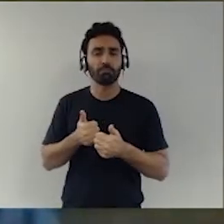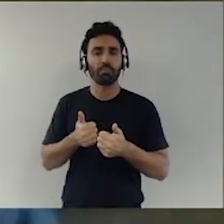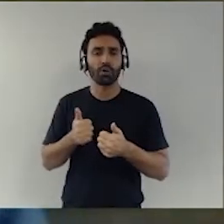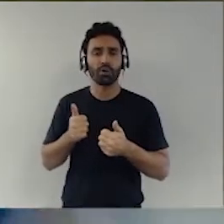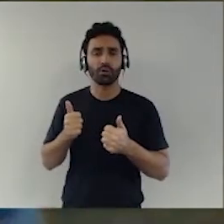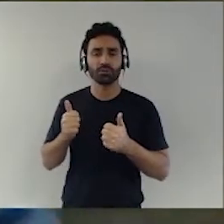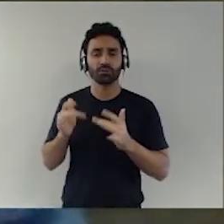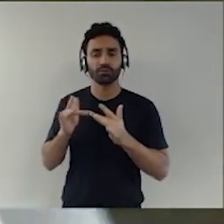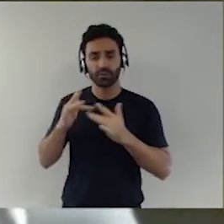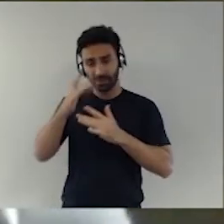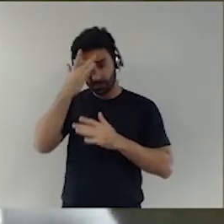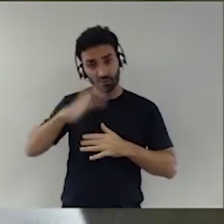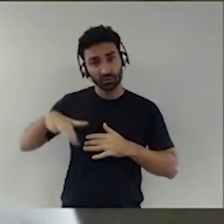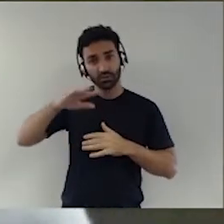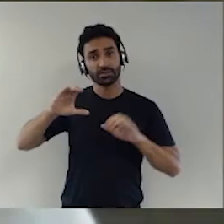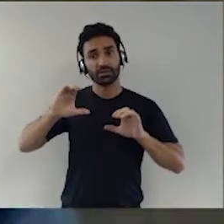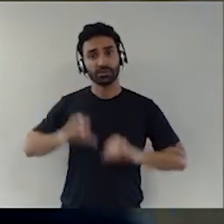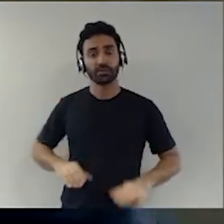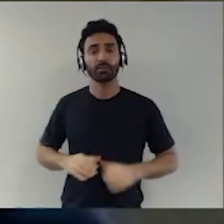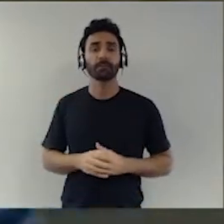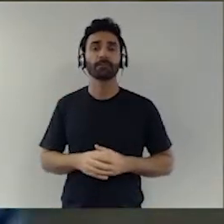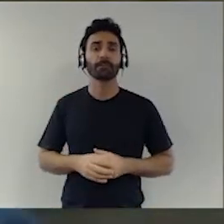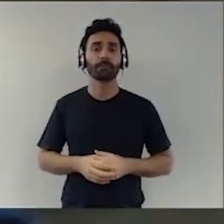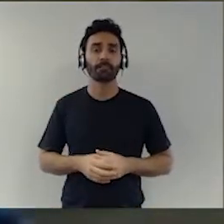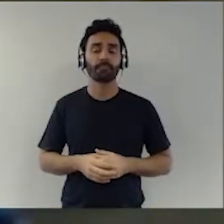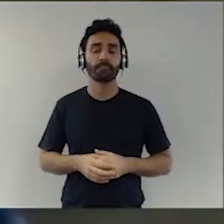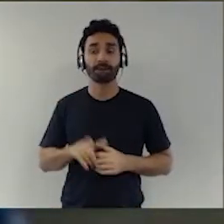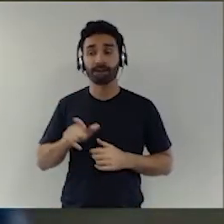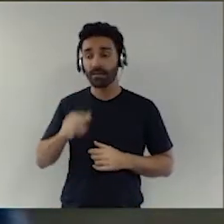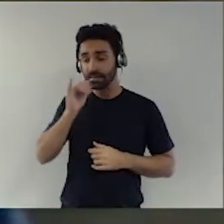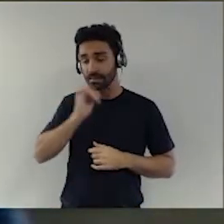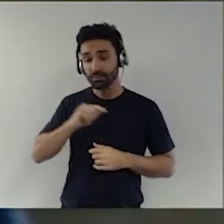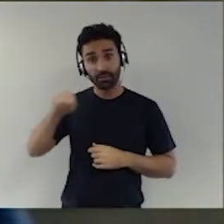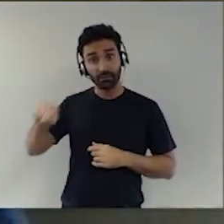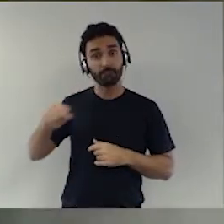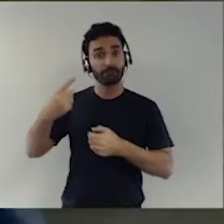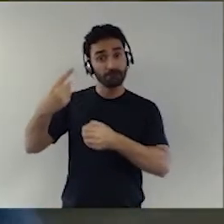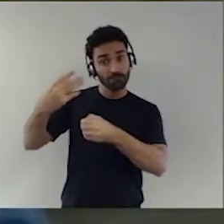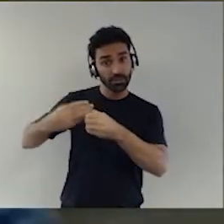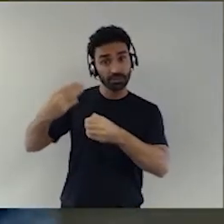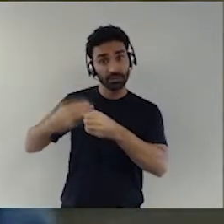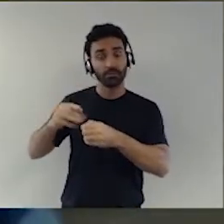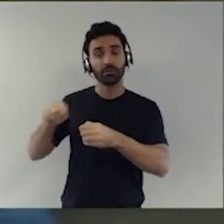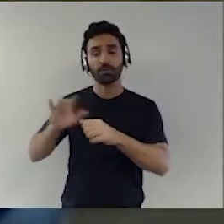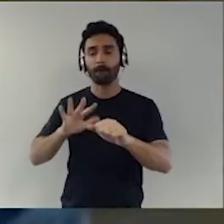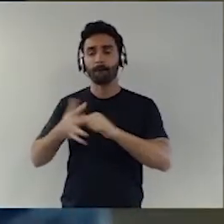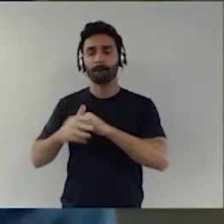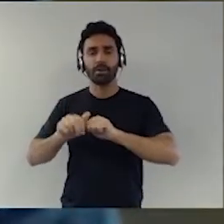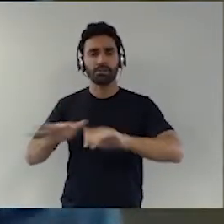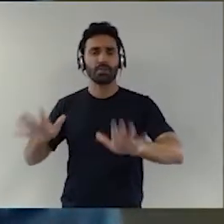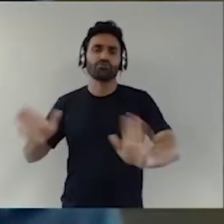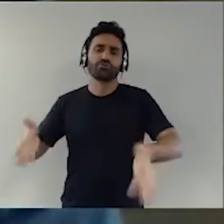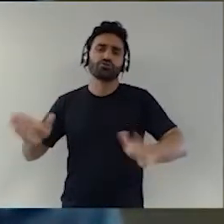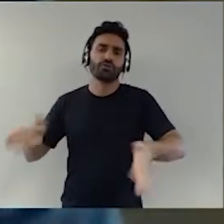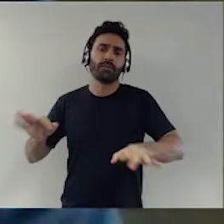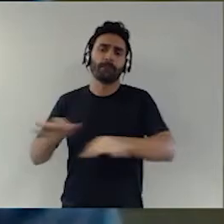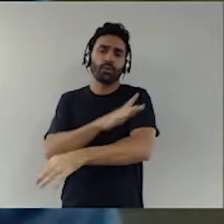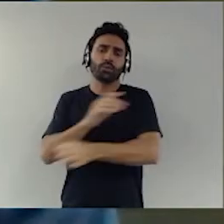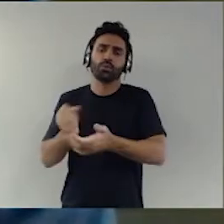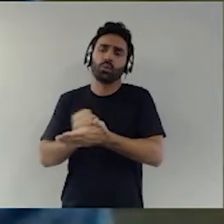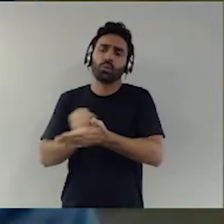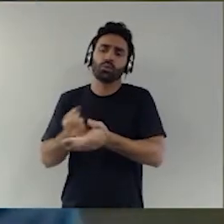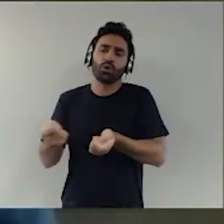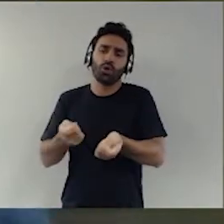cidadãos, entenda que naquele município a pandemia já estaria razoavelmente